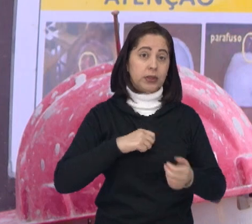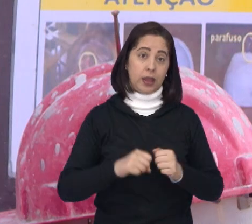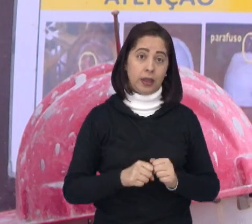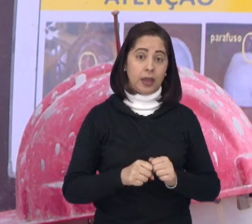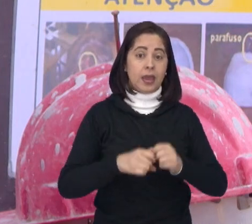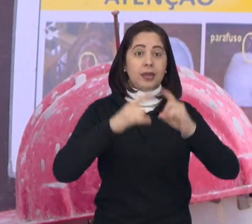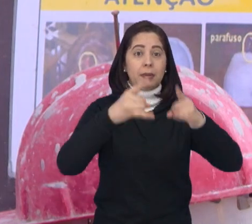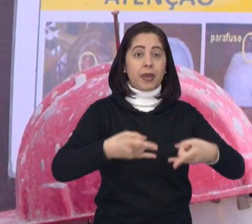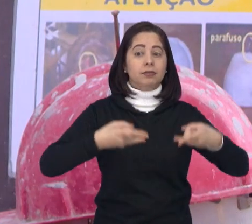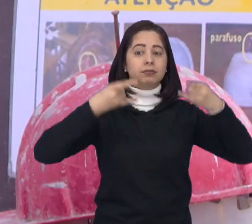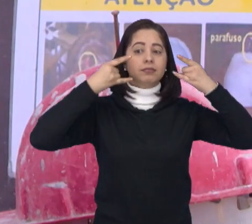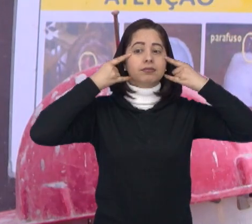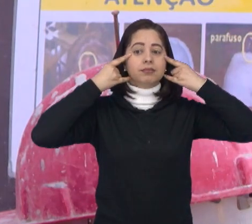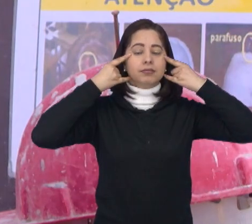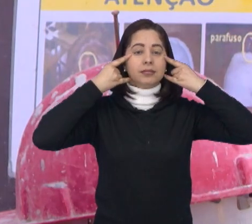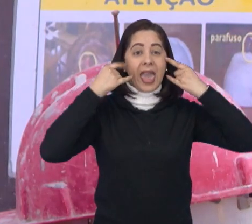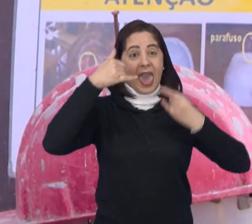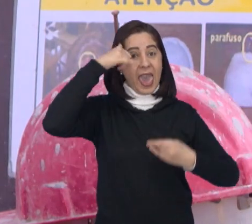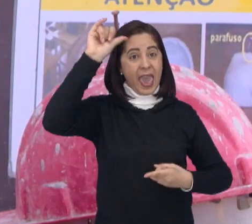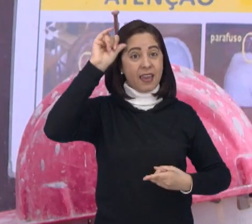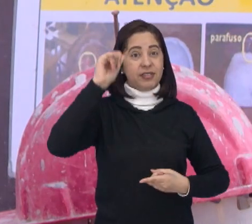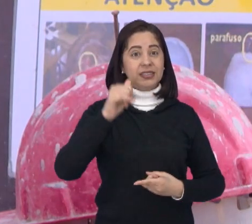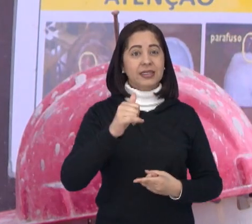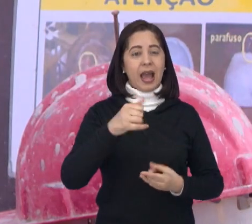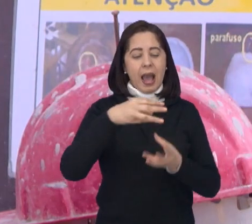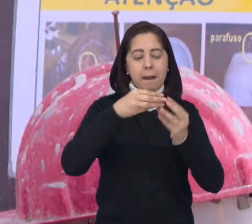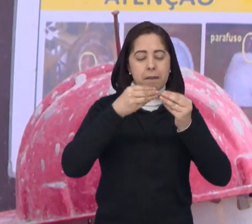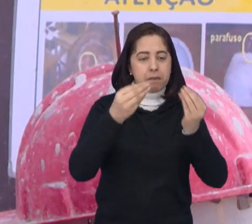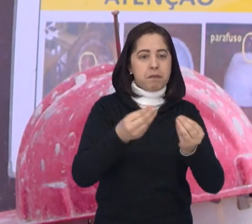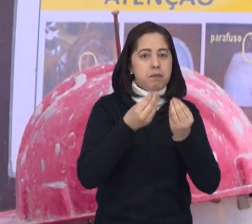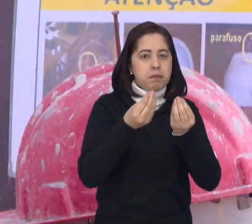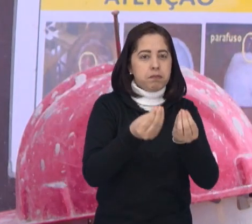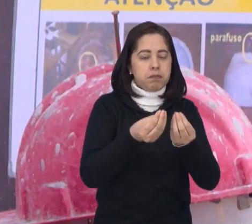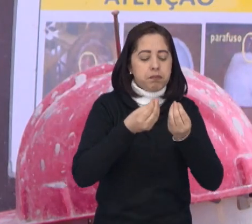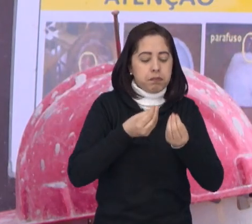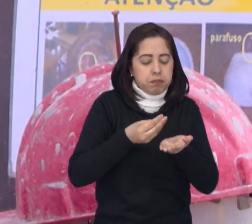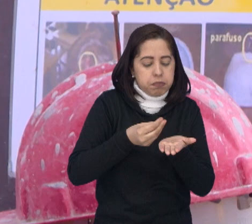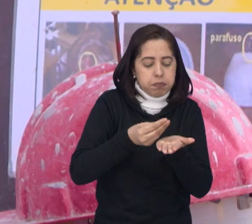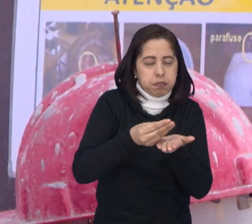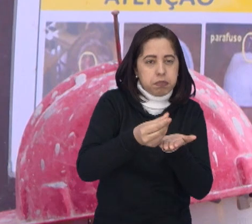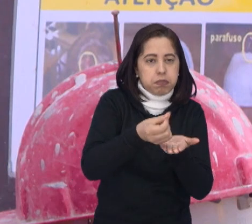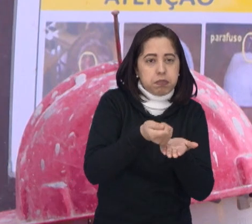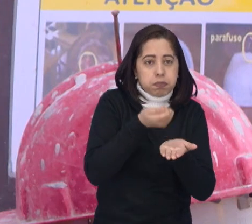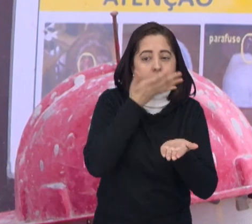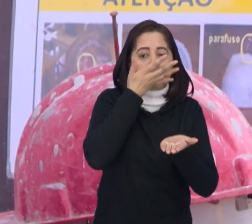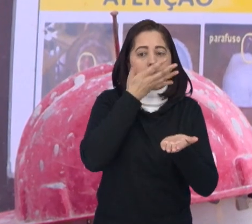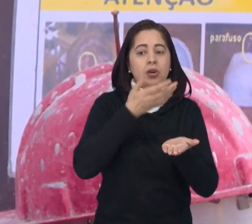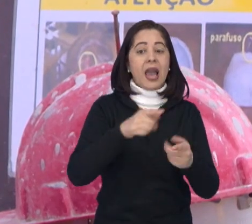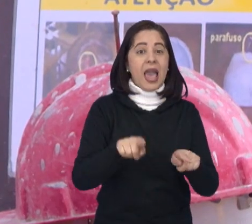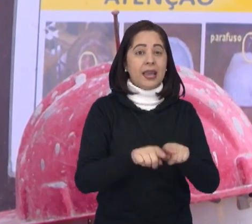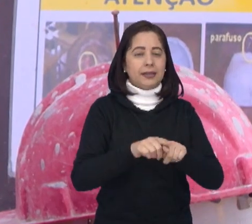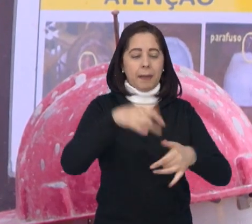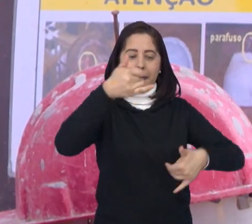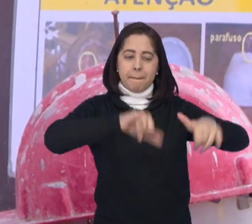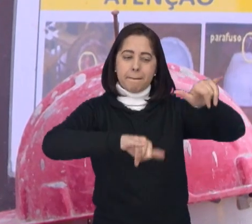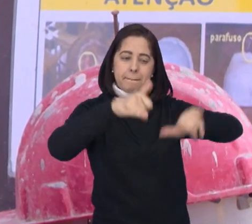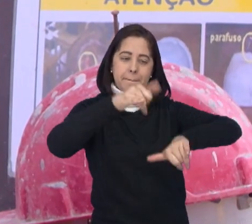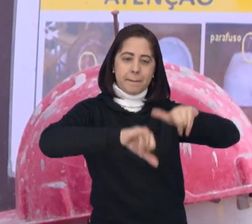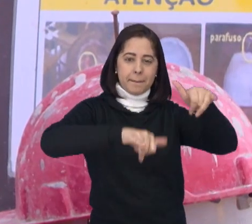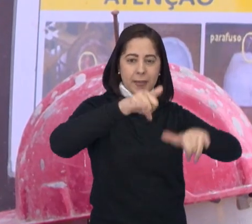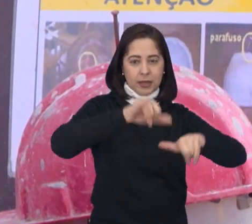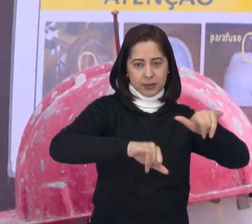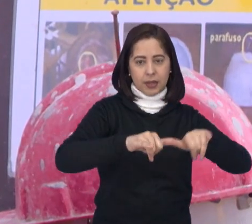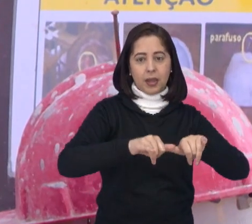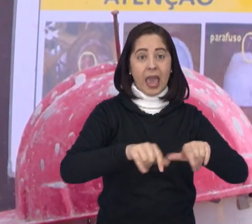químico e as luvas para proteção das mãos, caso ele tenha contato com algum produto químico ou algum material que seja mais áspero,